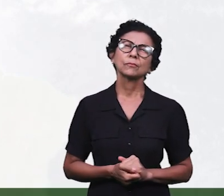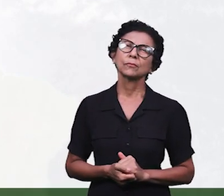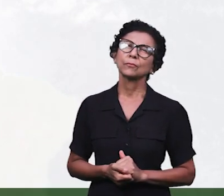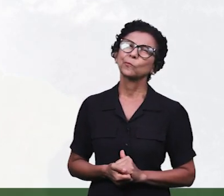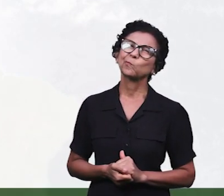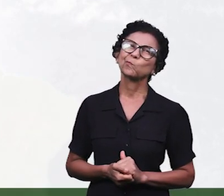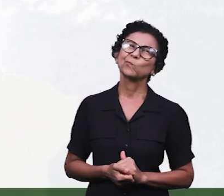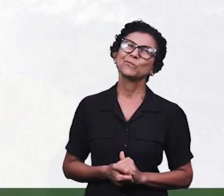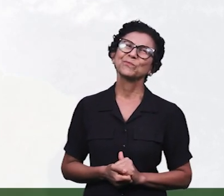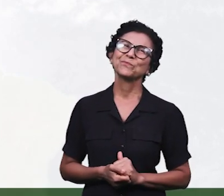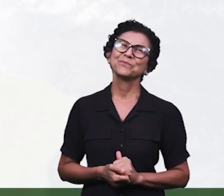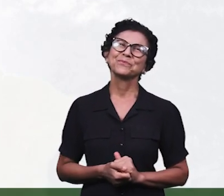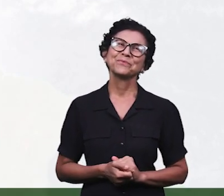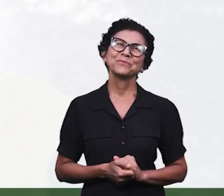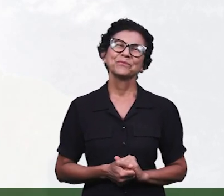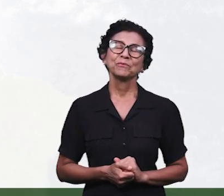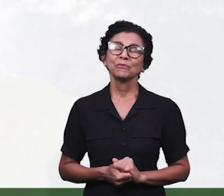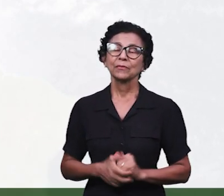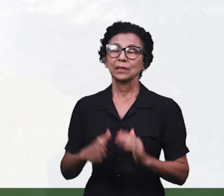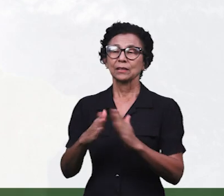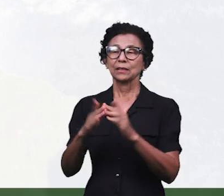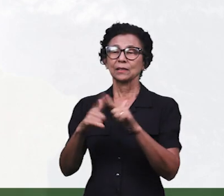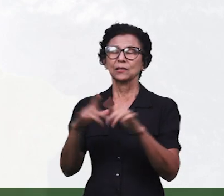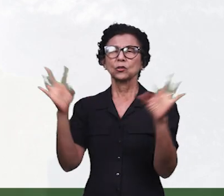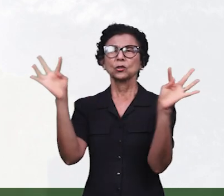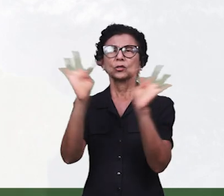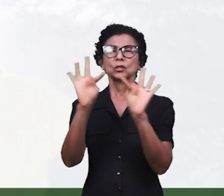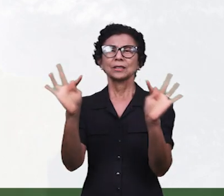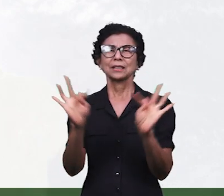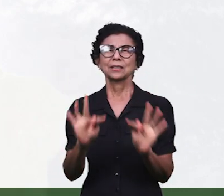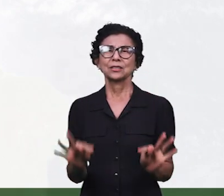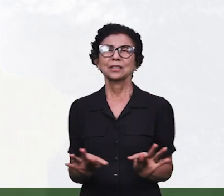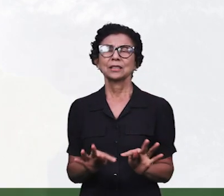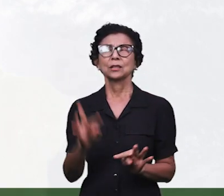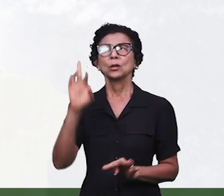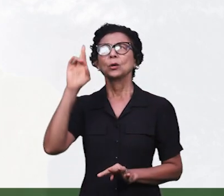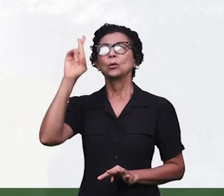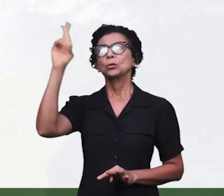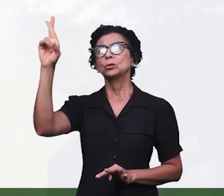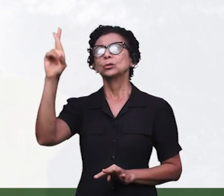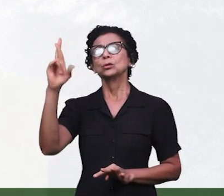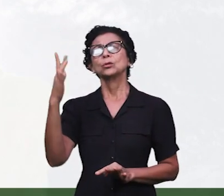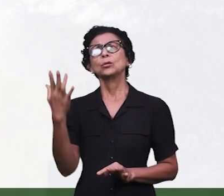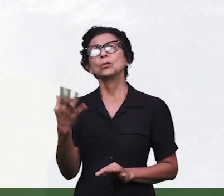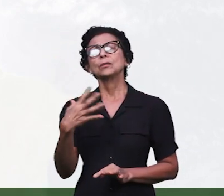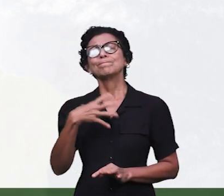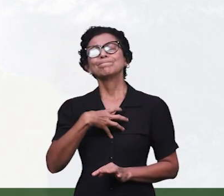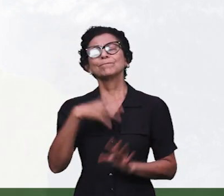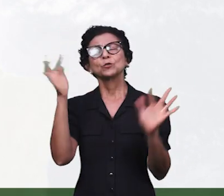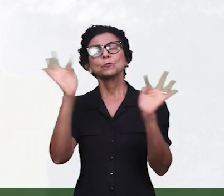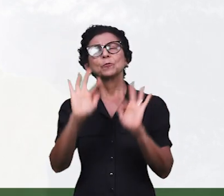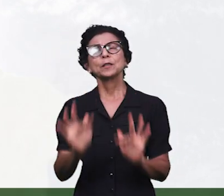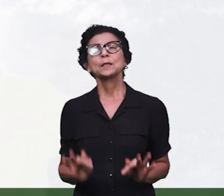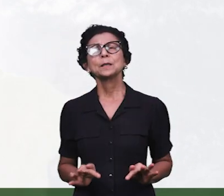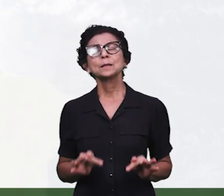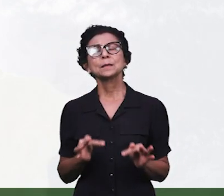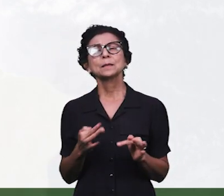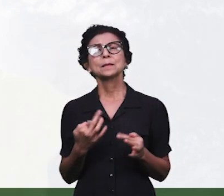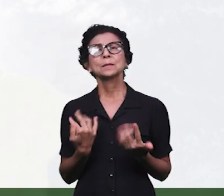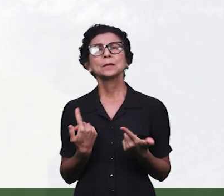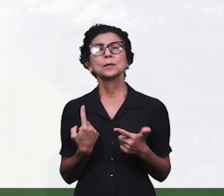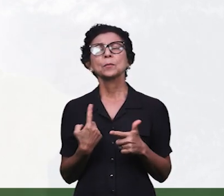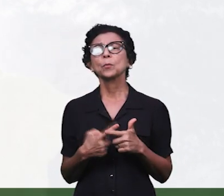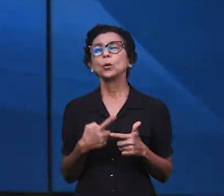Senhor ficar mais feliz na igreja em Tiatira? Os últimos trabalhos ou os primeiros trabalhos? Muito